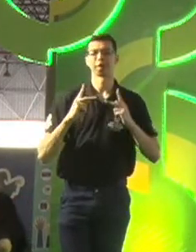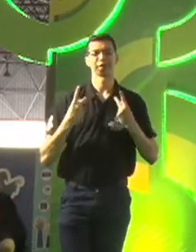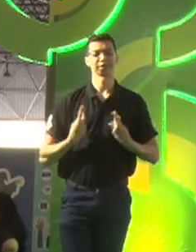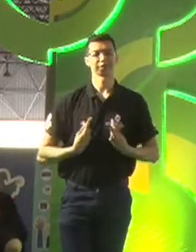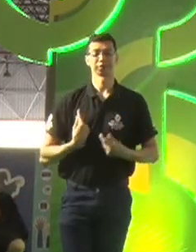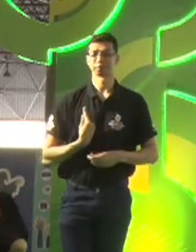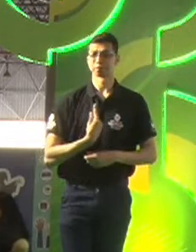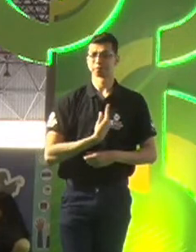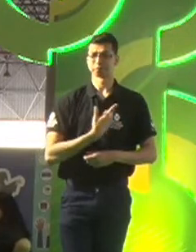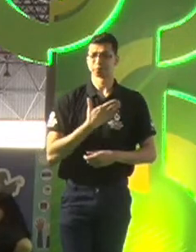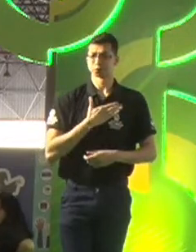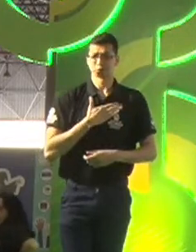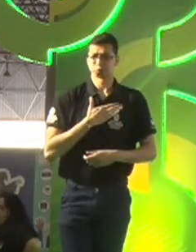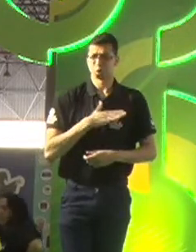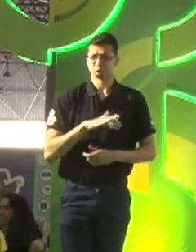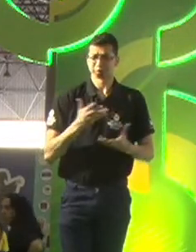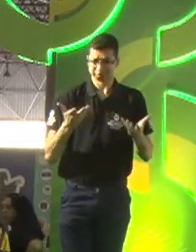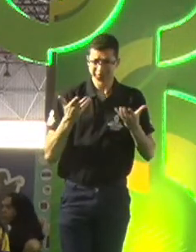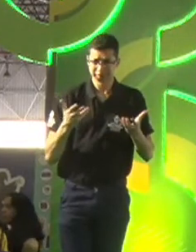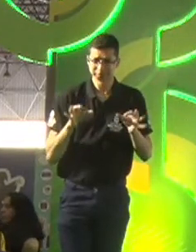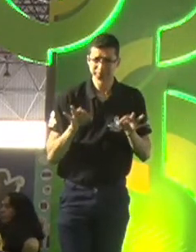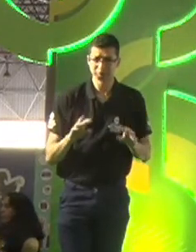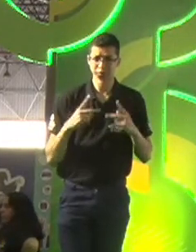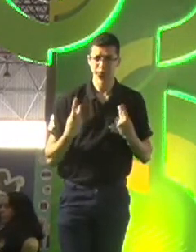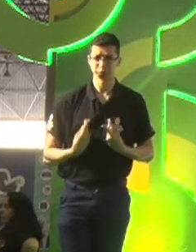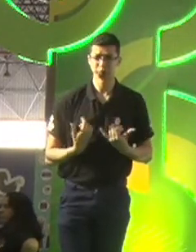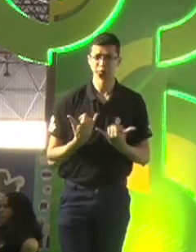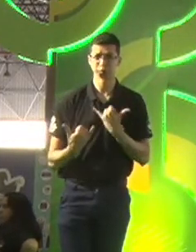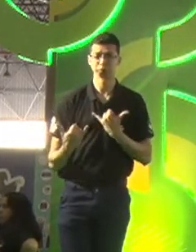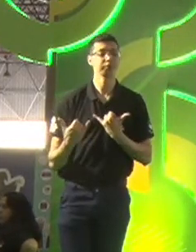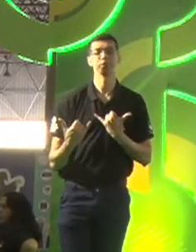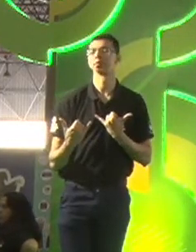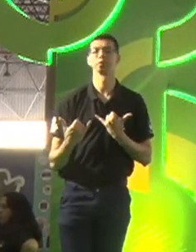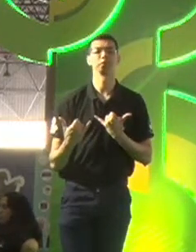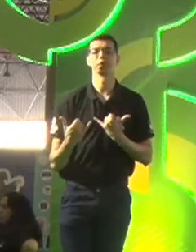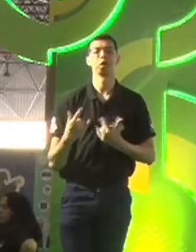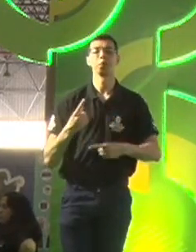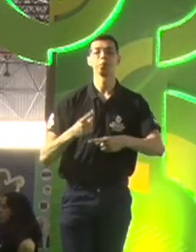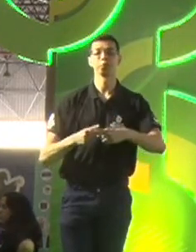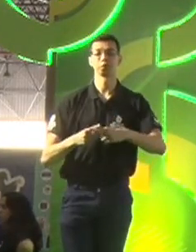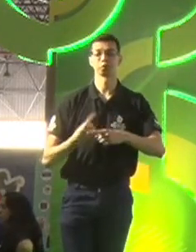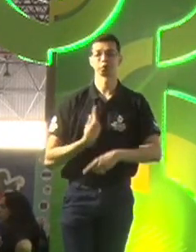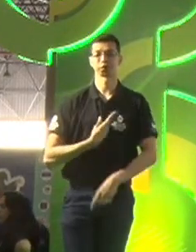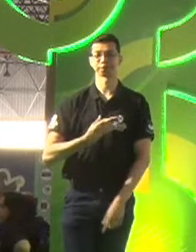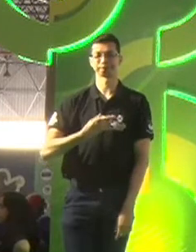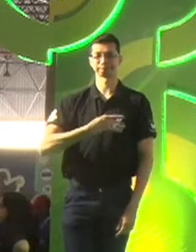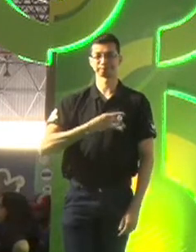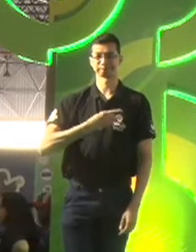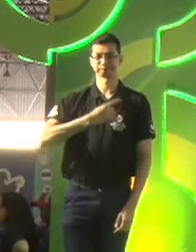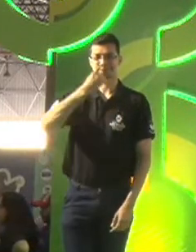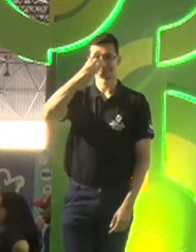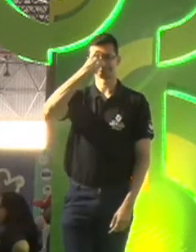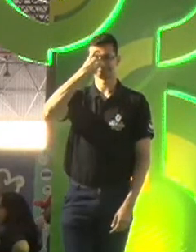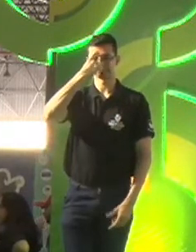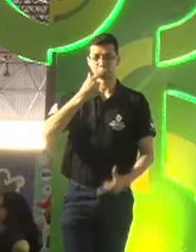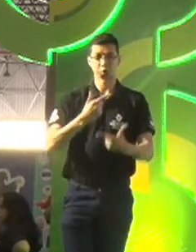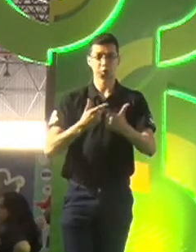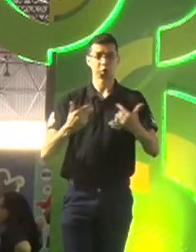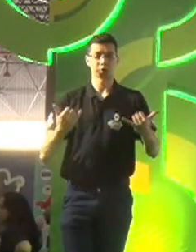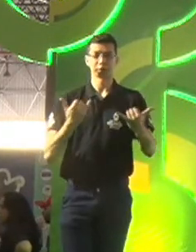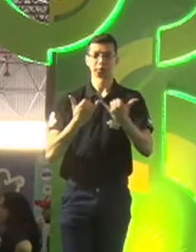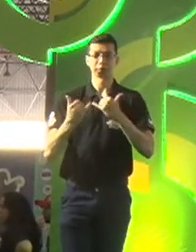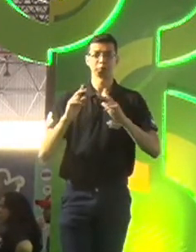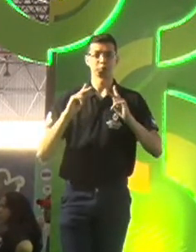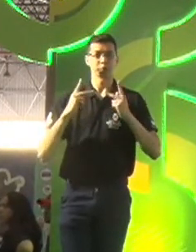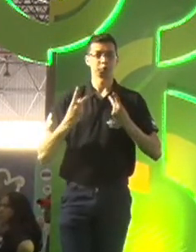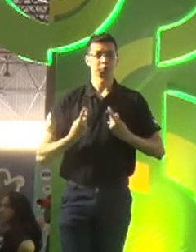gente não gostaria que ele parecesse humano porque normalmente a gente tem medo das coisas que são muito semelhantes